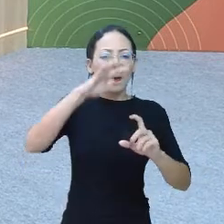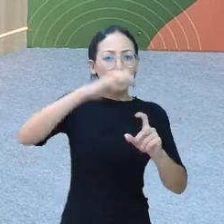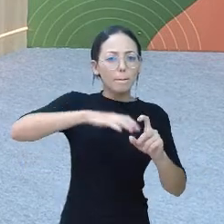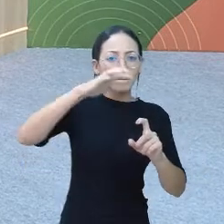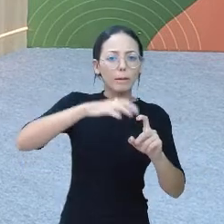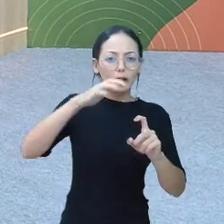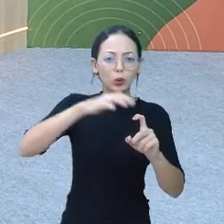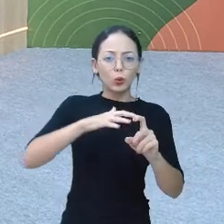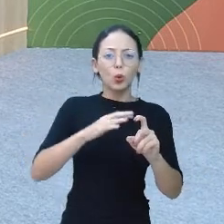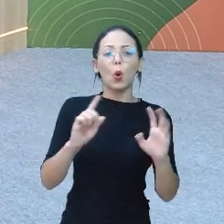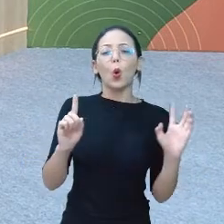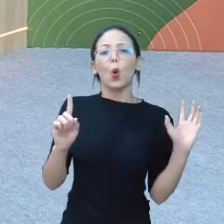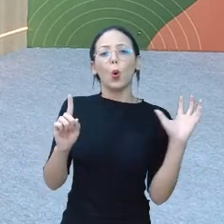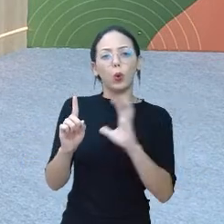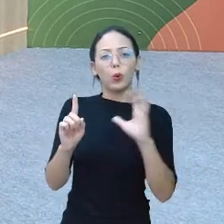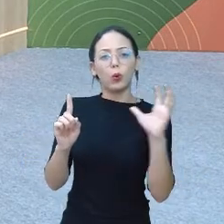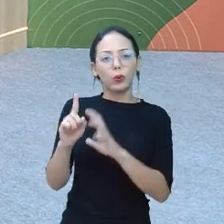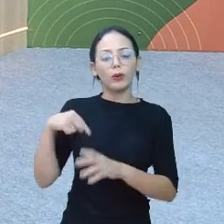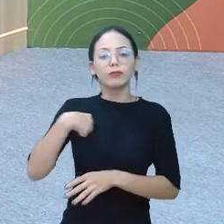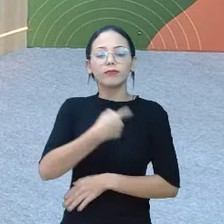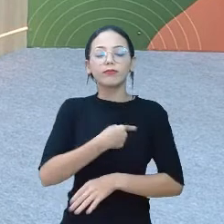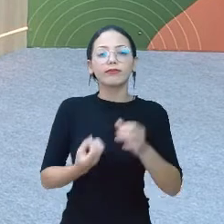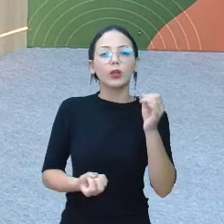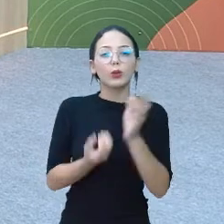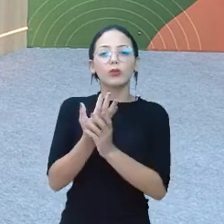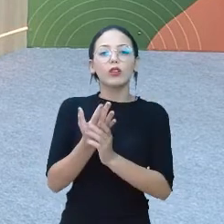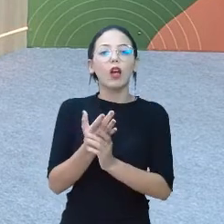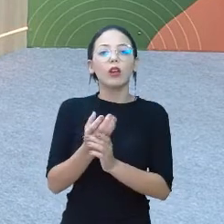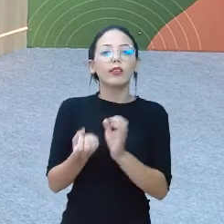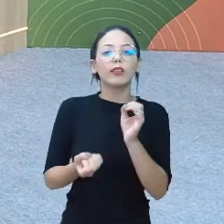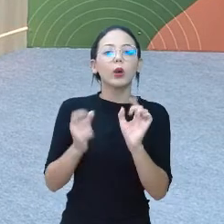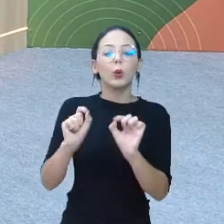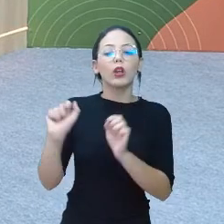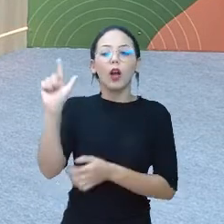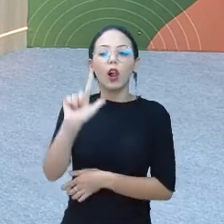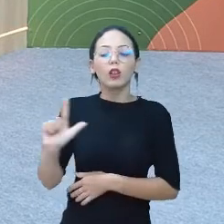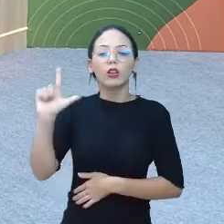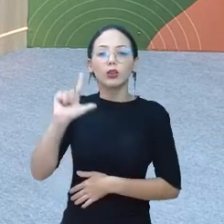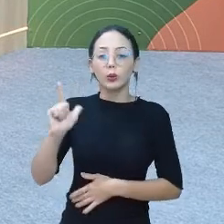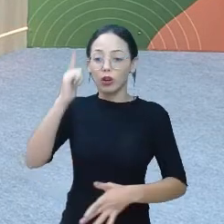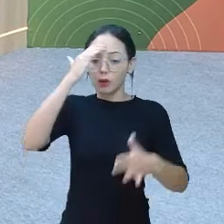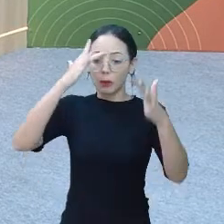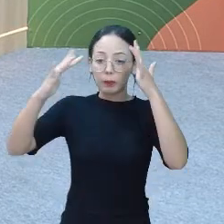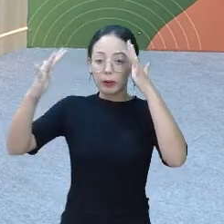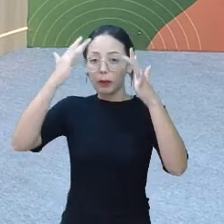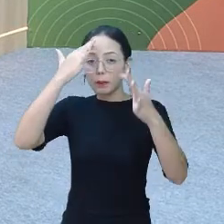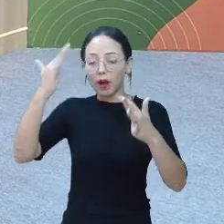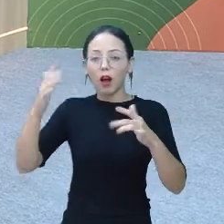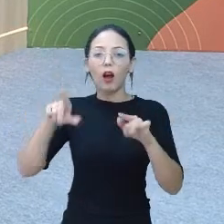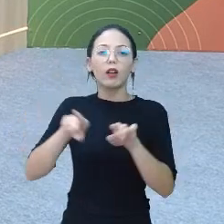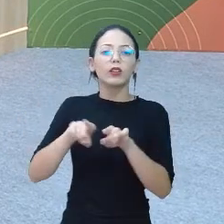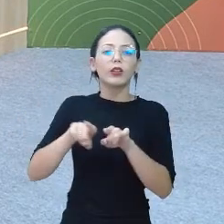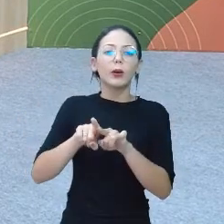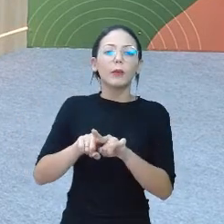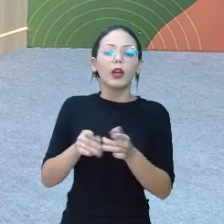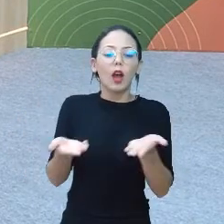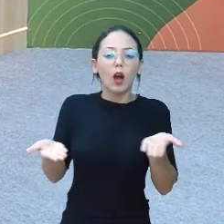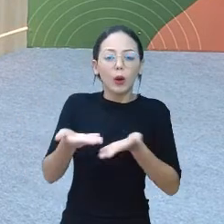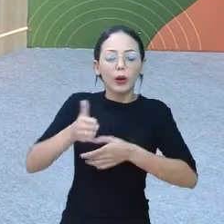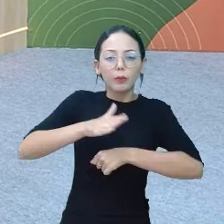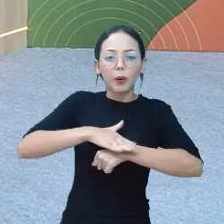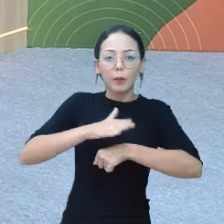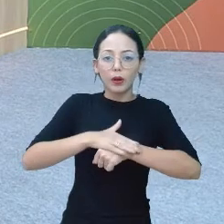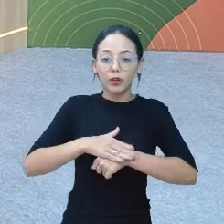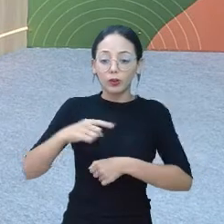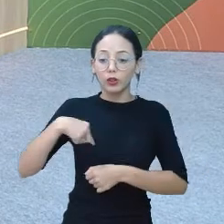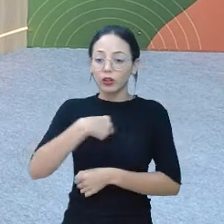lendas, a gente consegue construir o que vai ser a literatura de fantasia a posteriori e até chegar nos dias de hoje, em que a